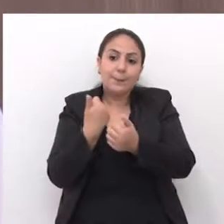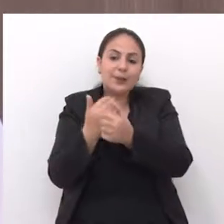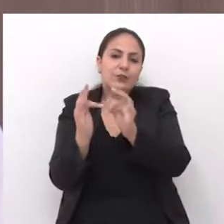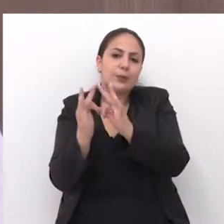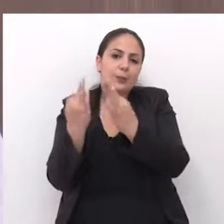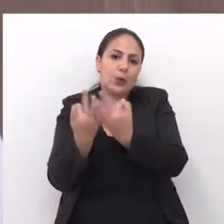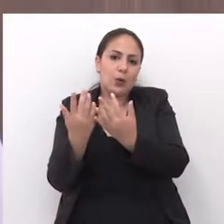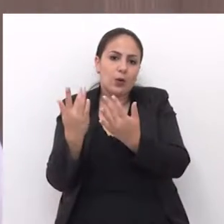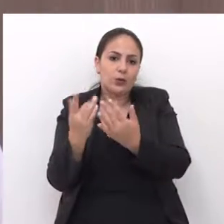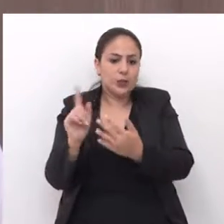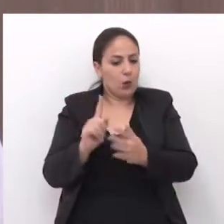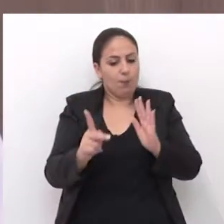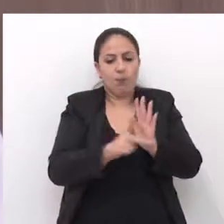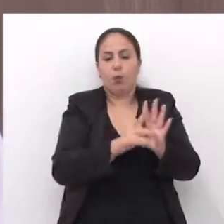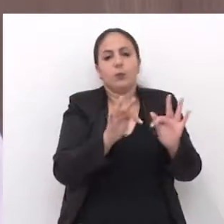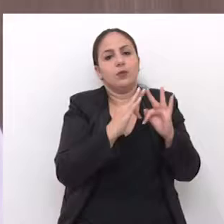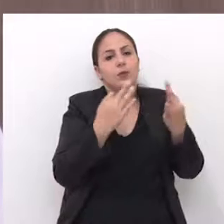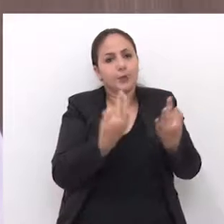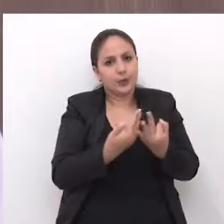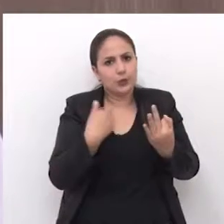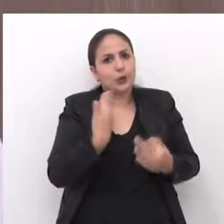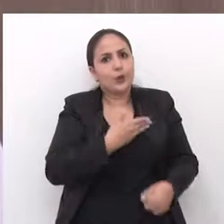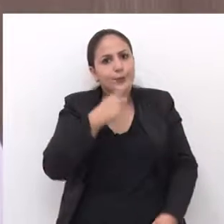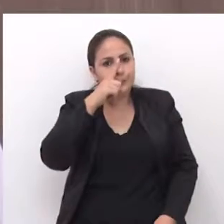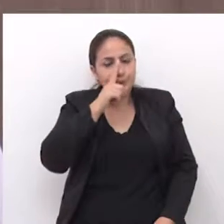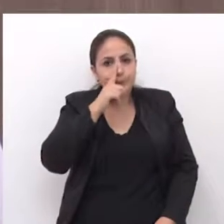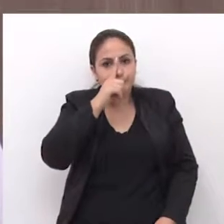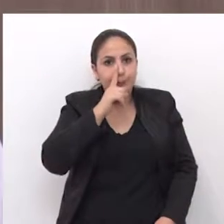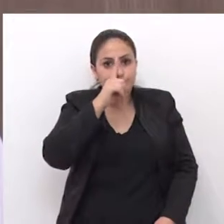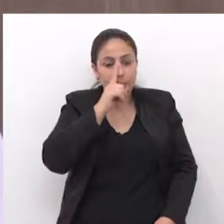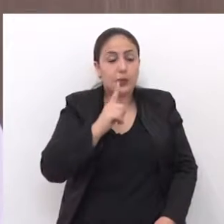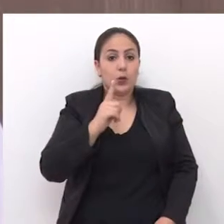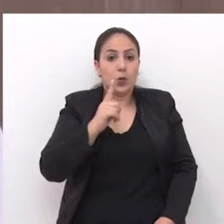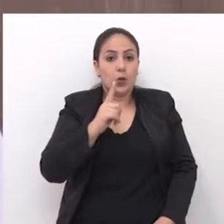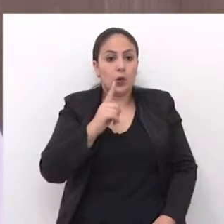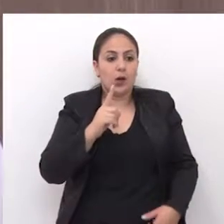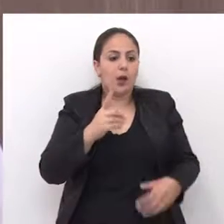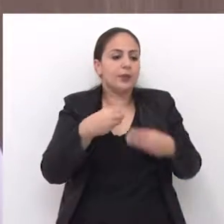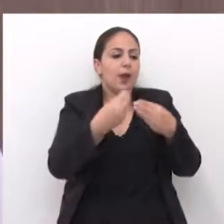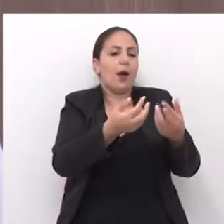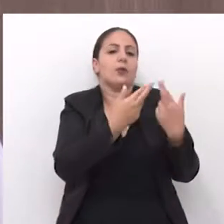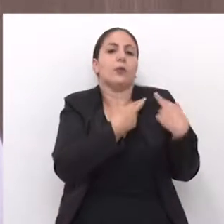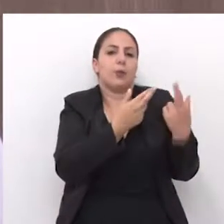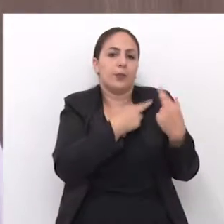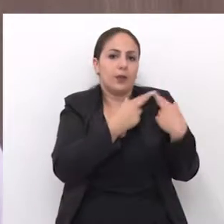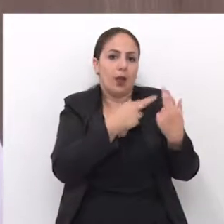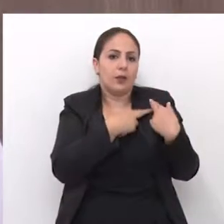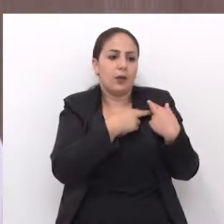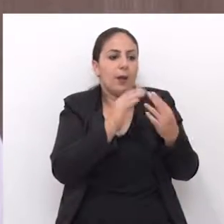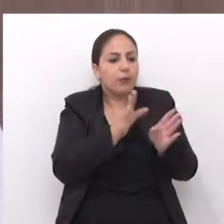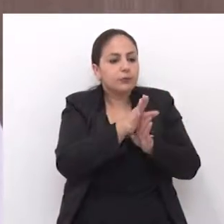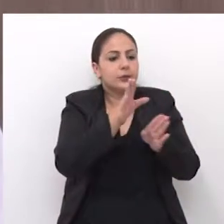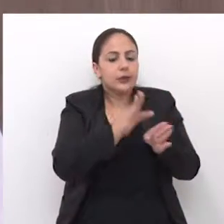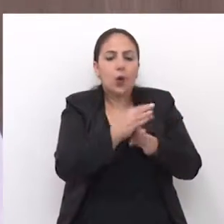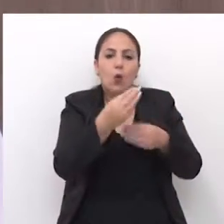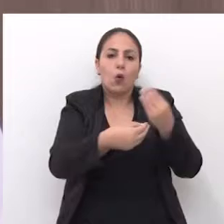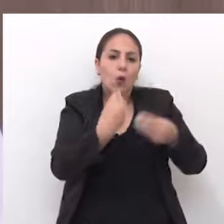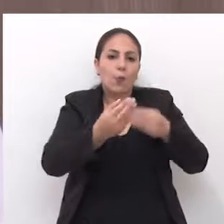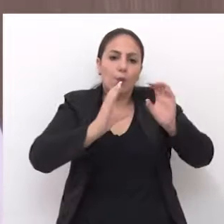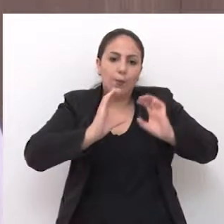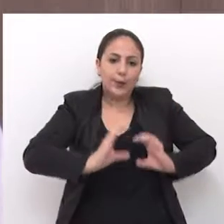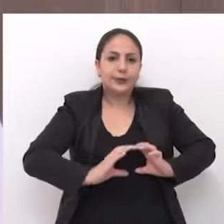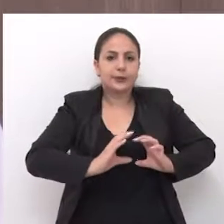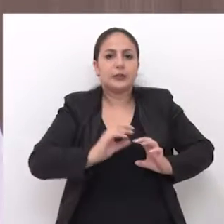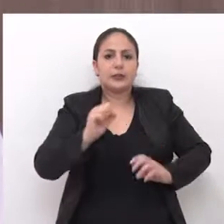seja próximo à família, ele não é um familiar. E nós podemos correr um risco muito grande se a gente delegar a estranhos, orientar as crianças como elas devem